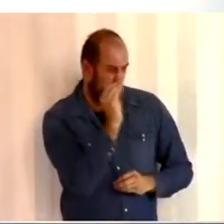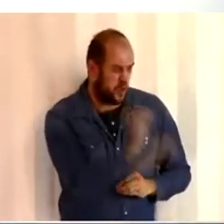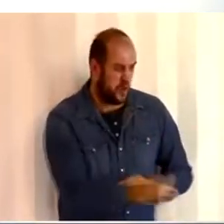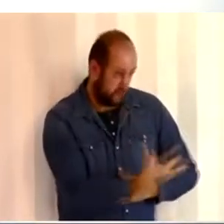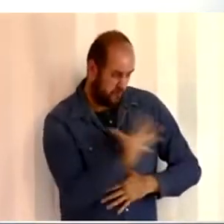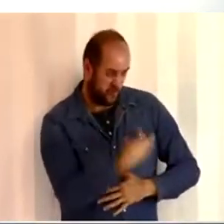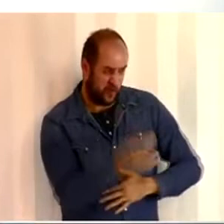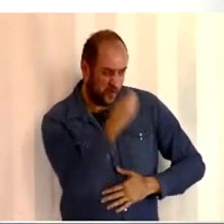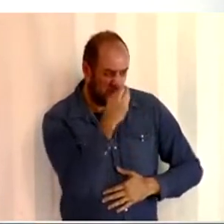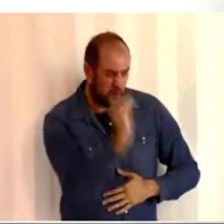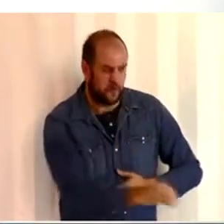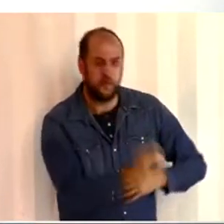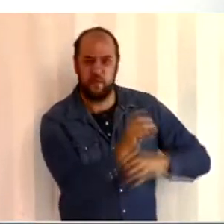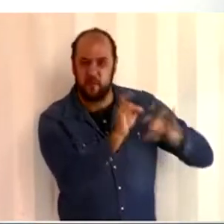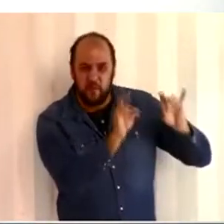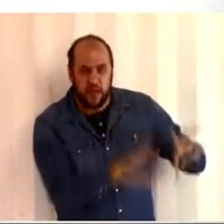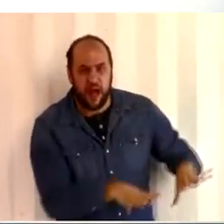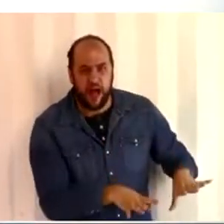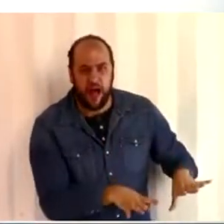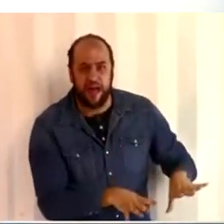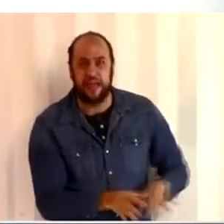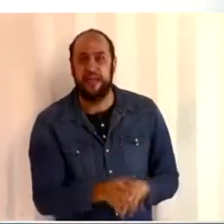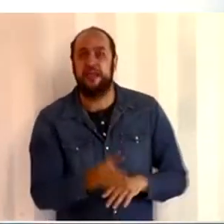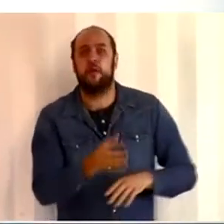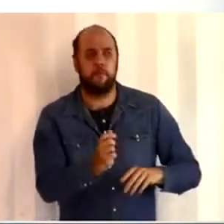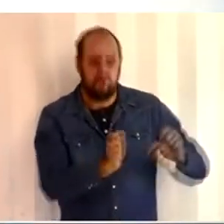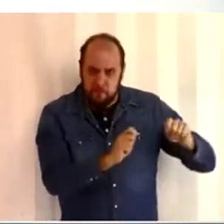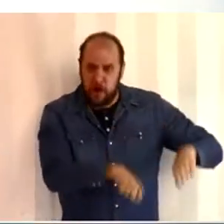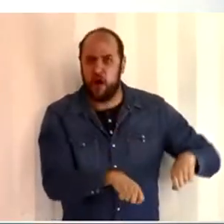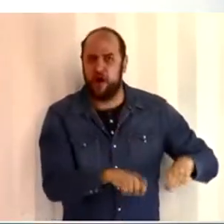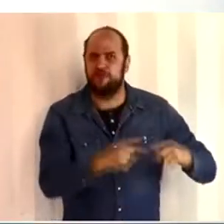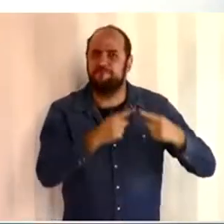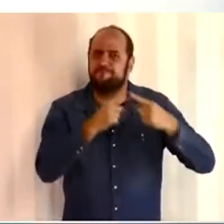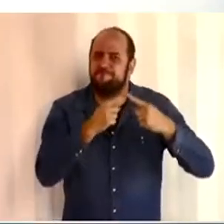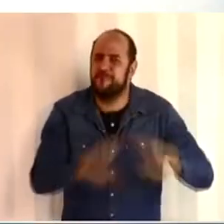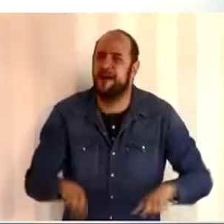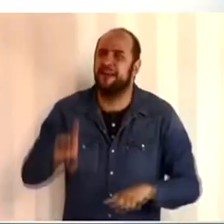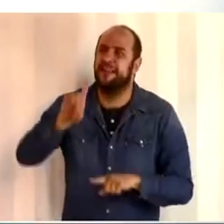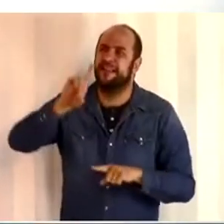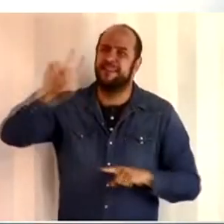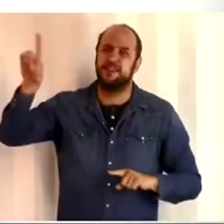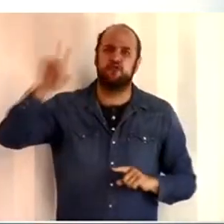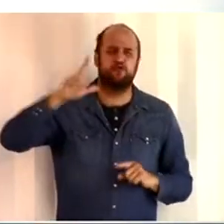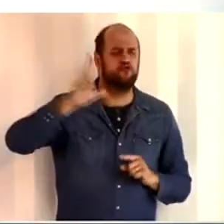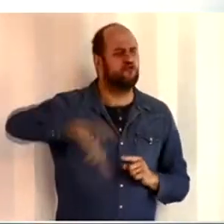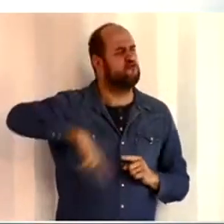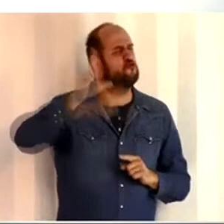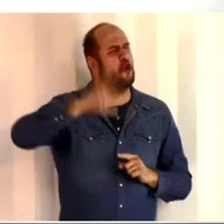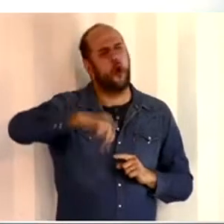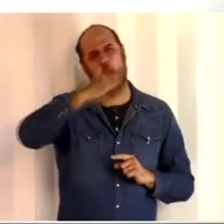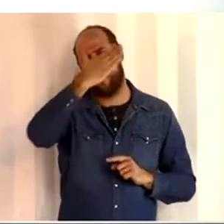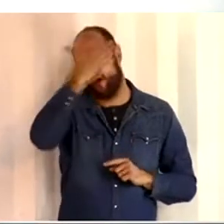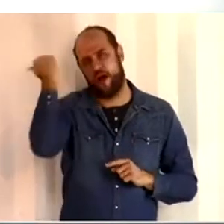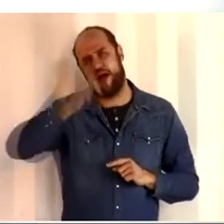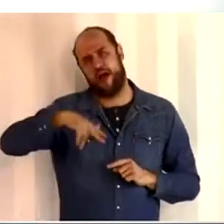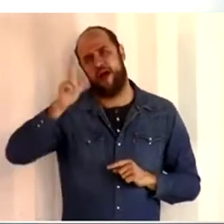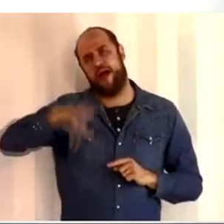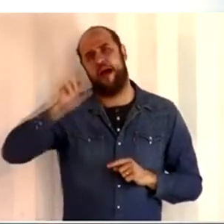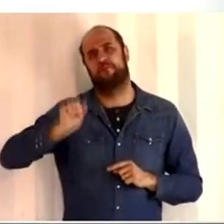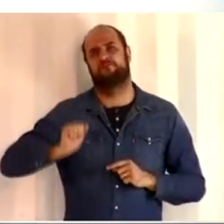filho. Deus diz, ainda que uma mãe viesse a fazer isso, eu, todavia, não me esquecerei de